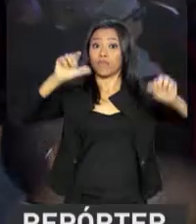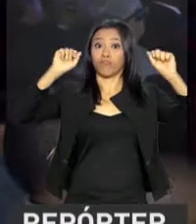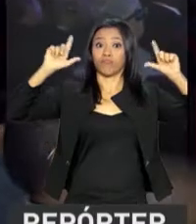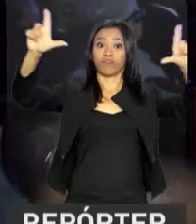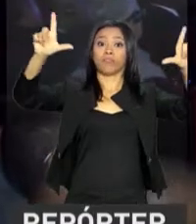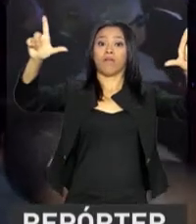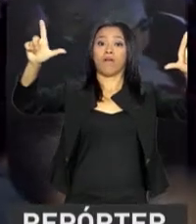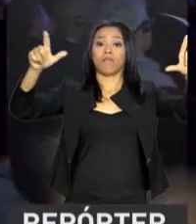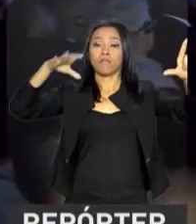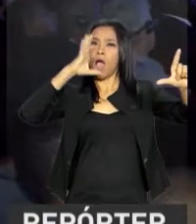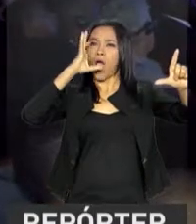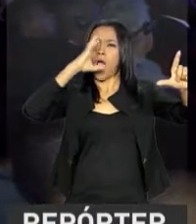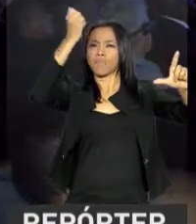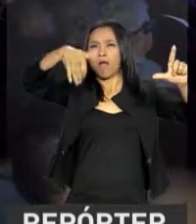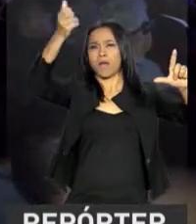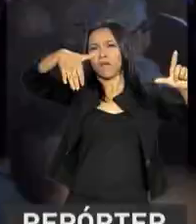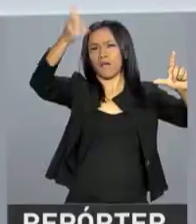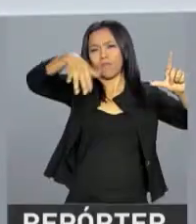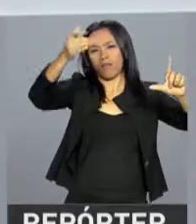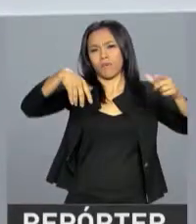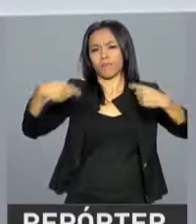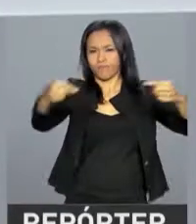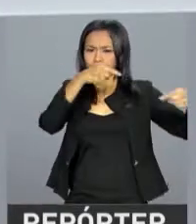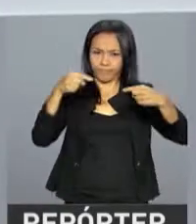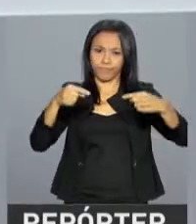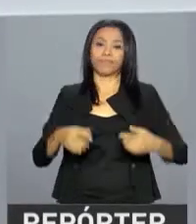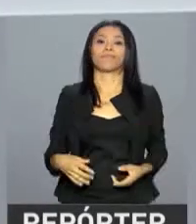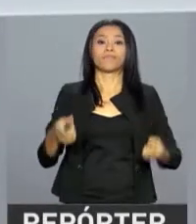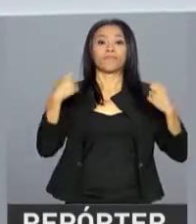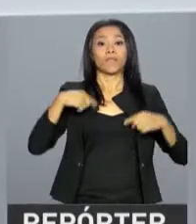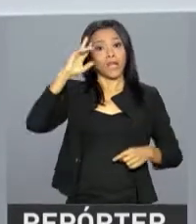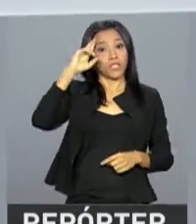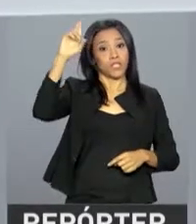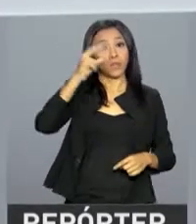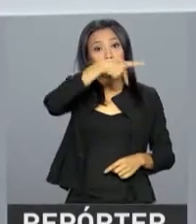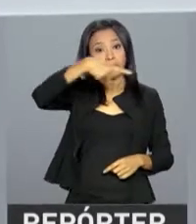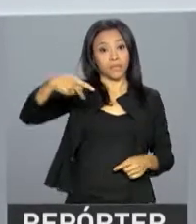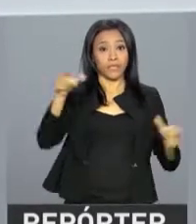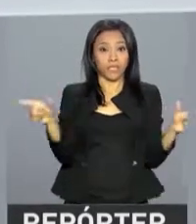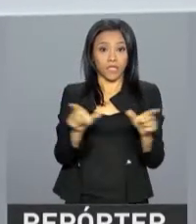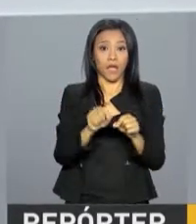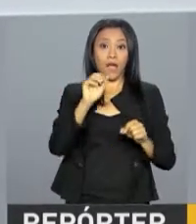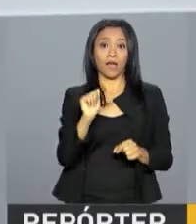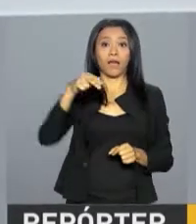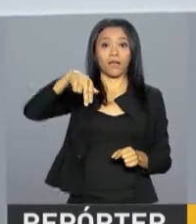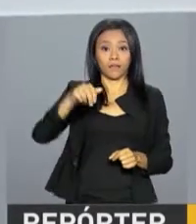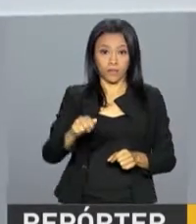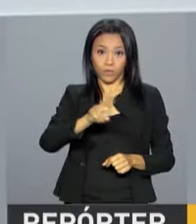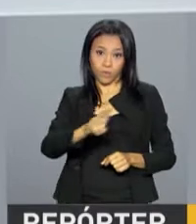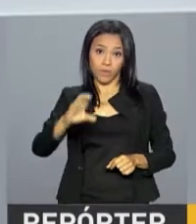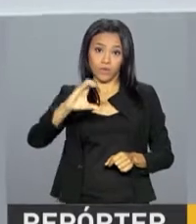onde ocorrem palestras e debates a diretora presidente da agência nacional de águas cristiane dias